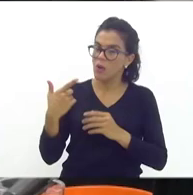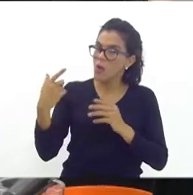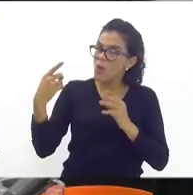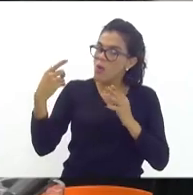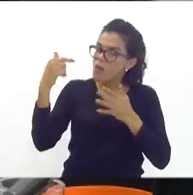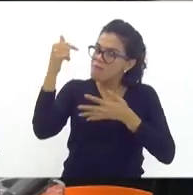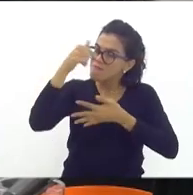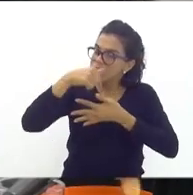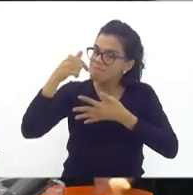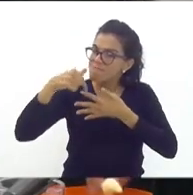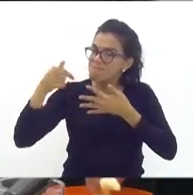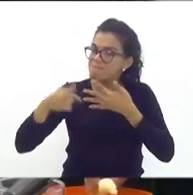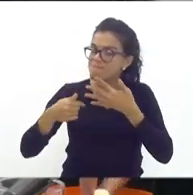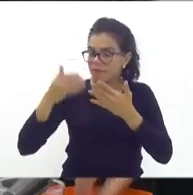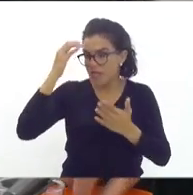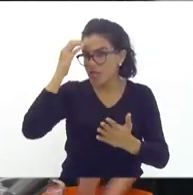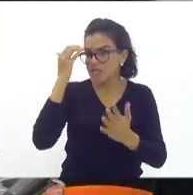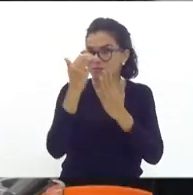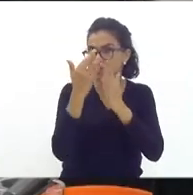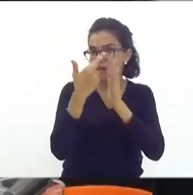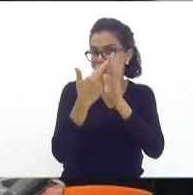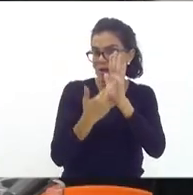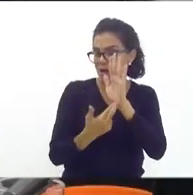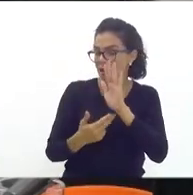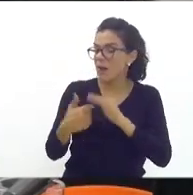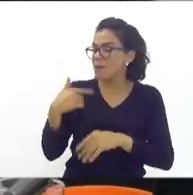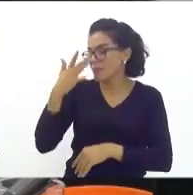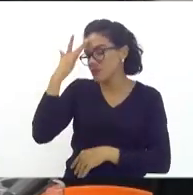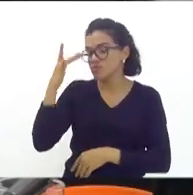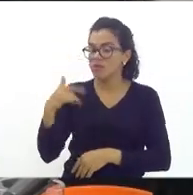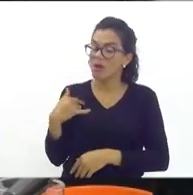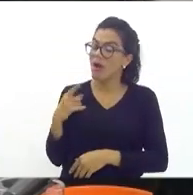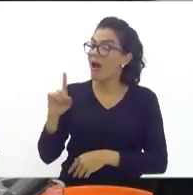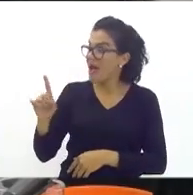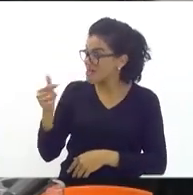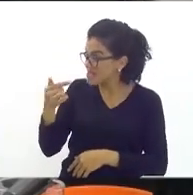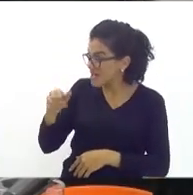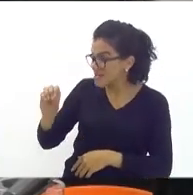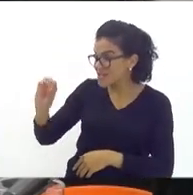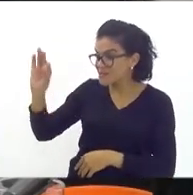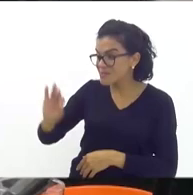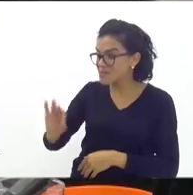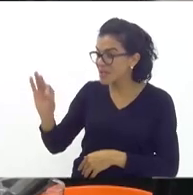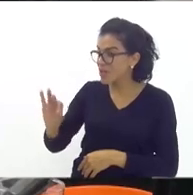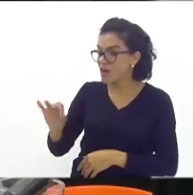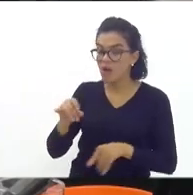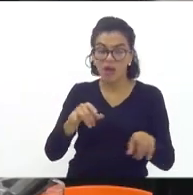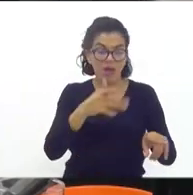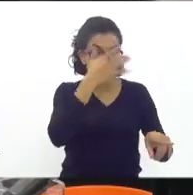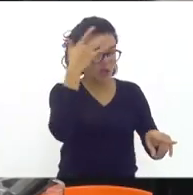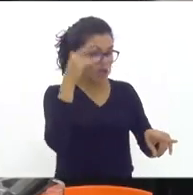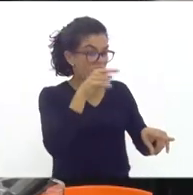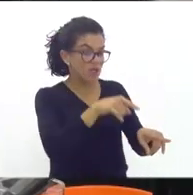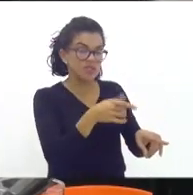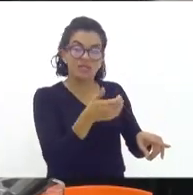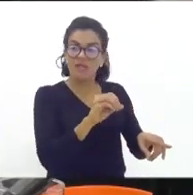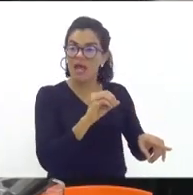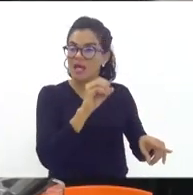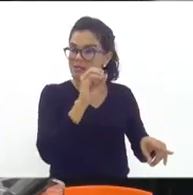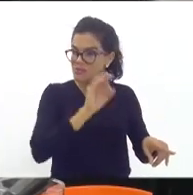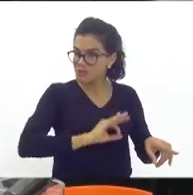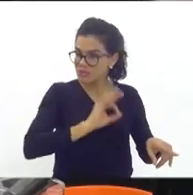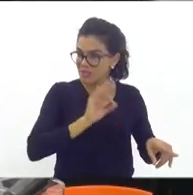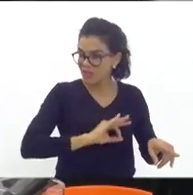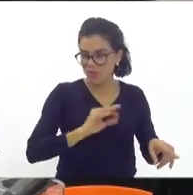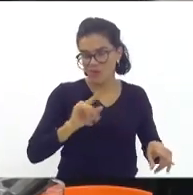você não pode é o revendedor a chegar lá e tem 70% de desconto e o revendedor B chegar lá e só ter 10 ou